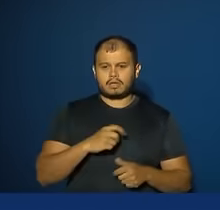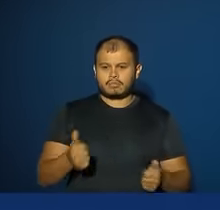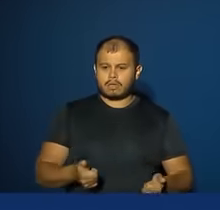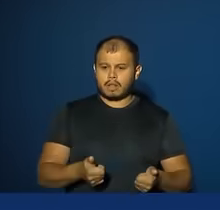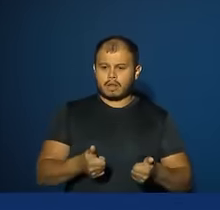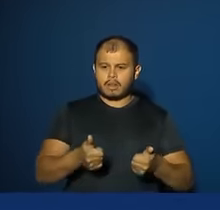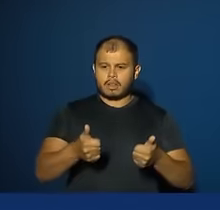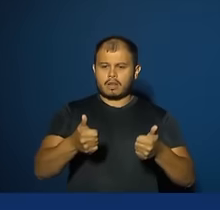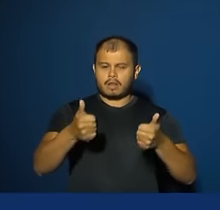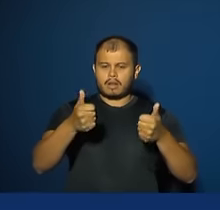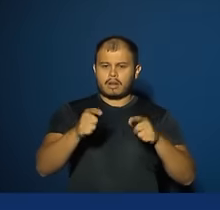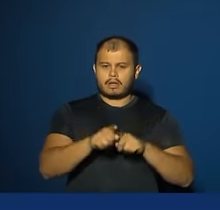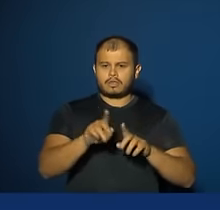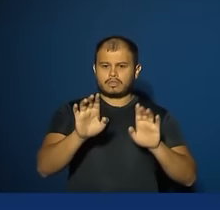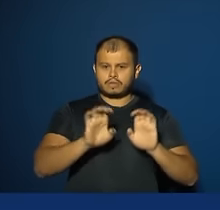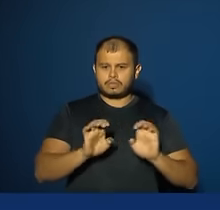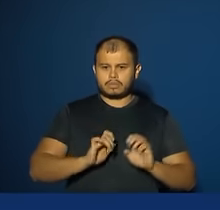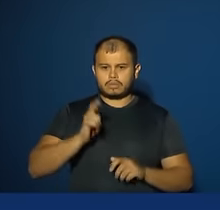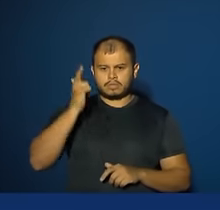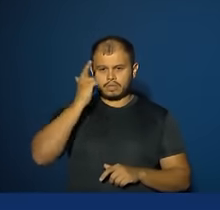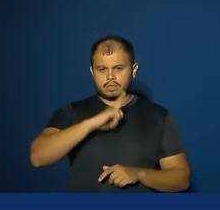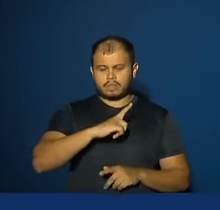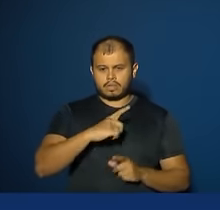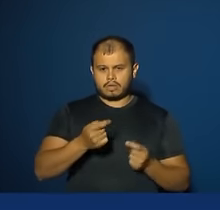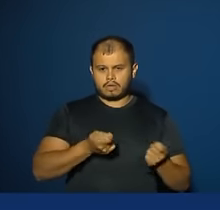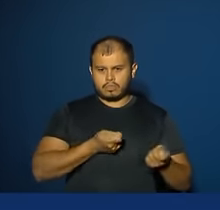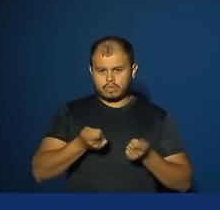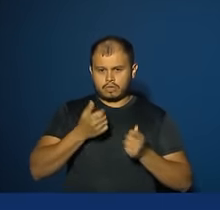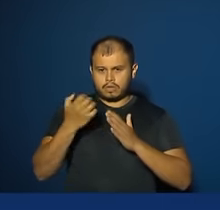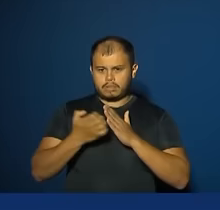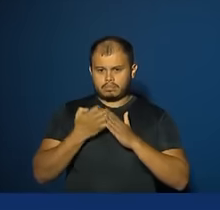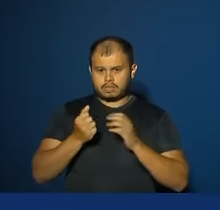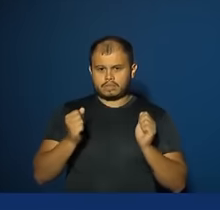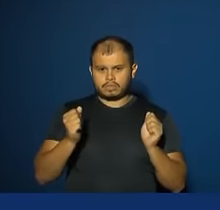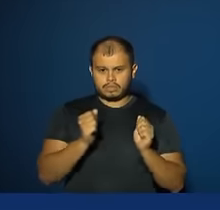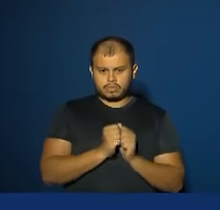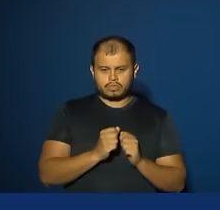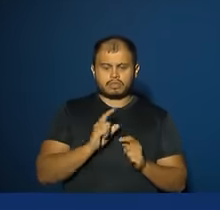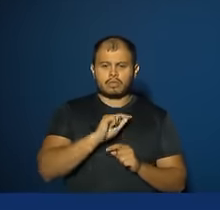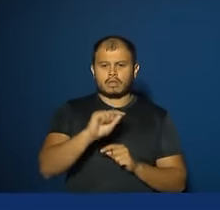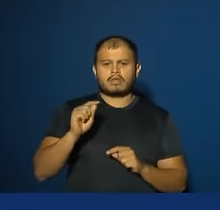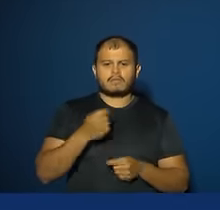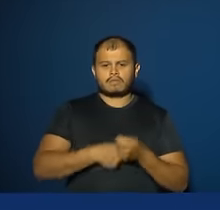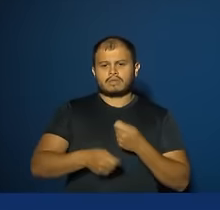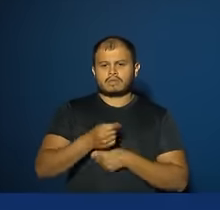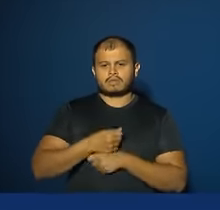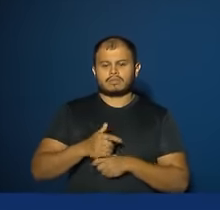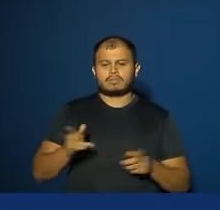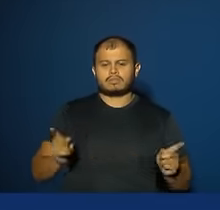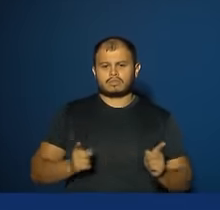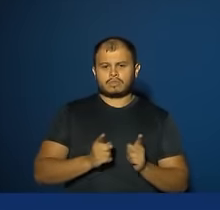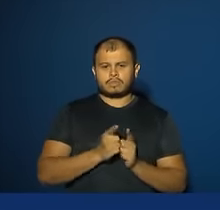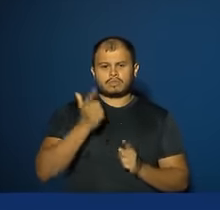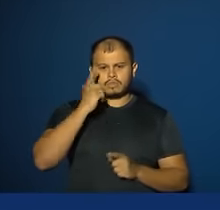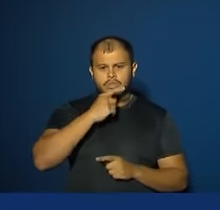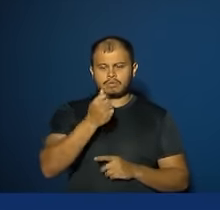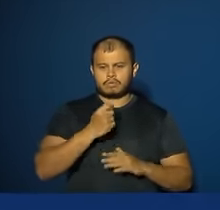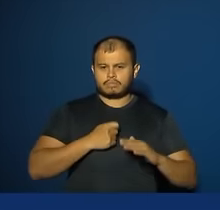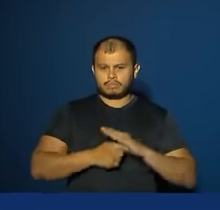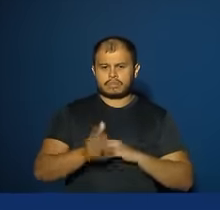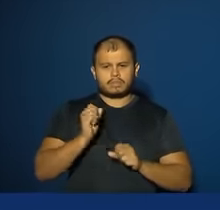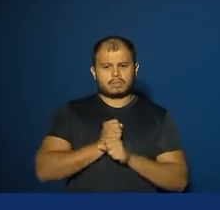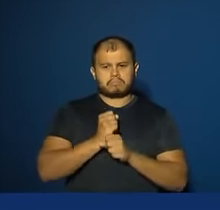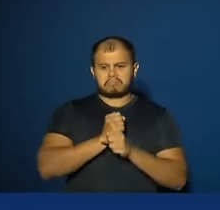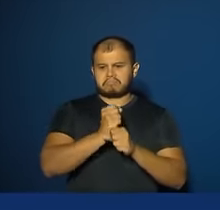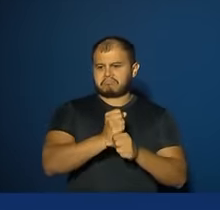melhorando, numa estrutura no qual ele vai conseguir ter algum controle da empresa junto com os acionistas financeiros num momento curto prazo, e vai conseguir botar capital para trabalhar por